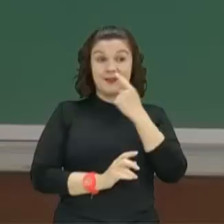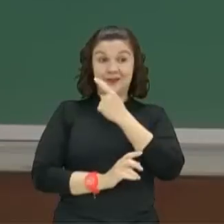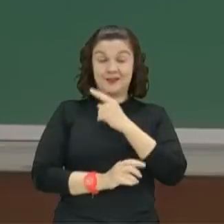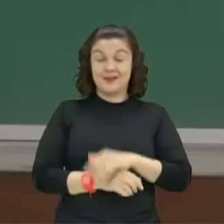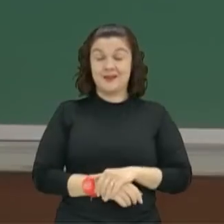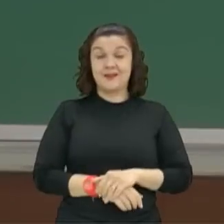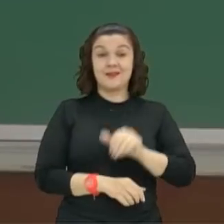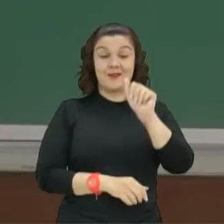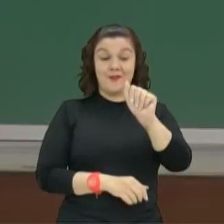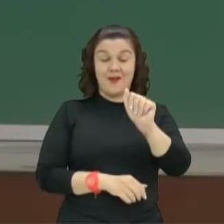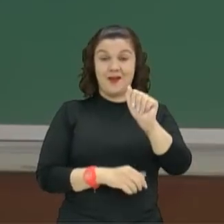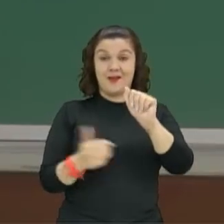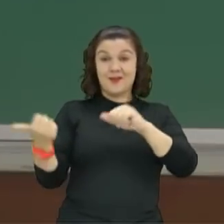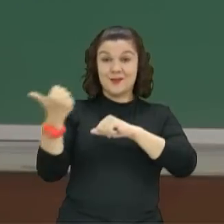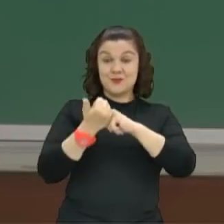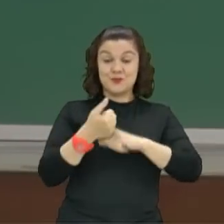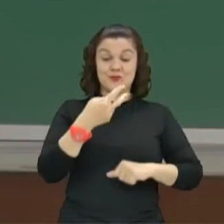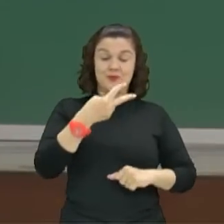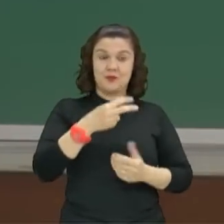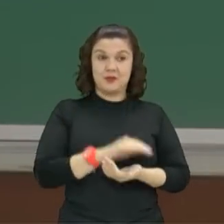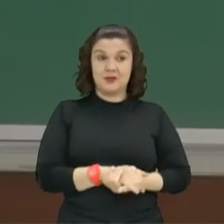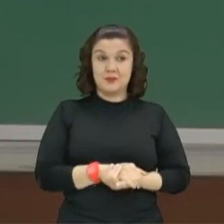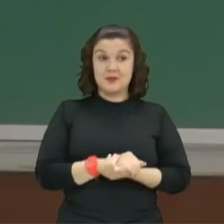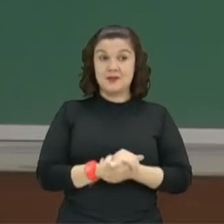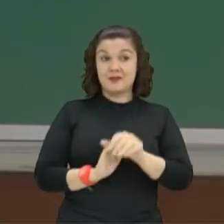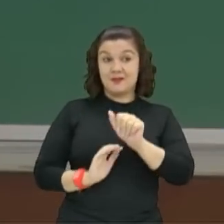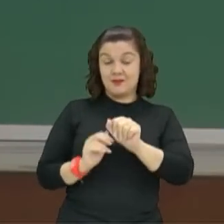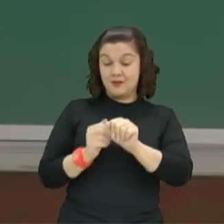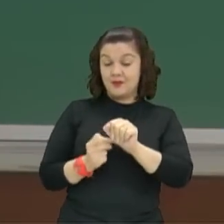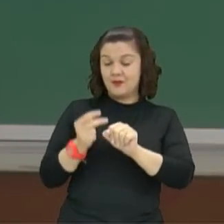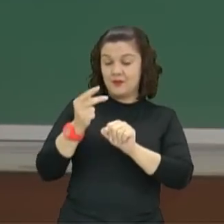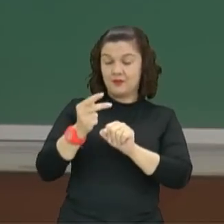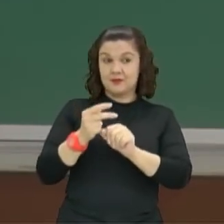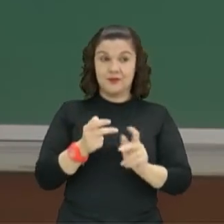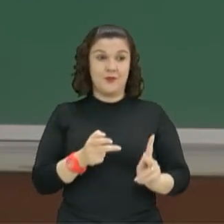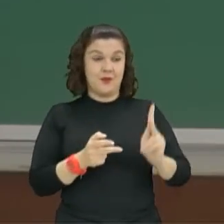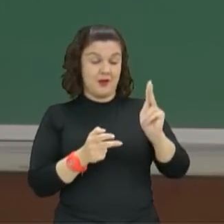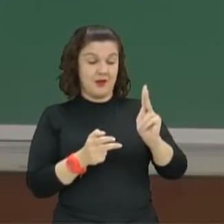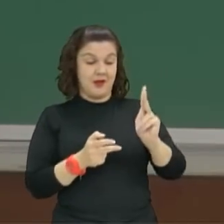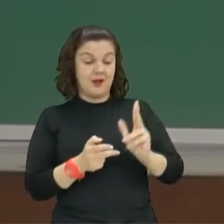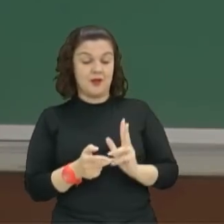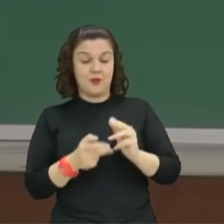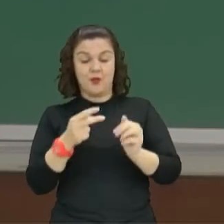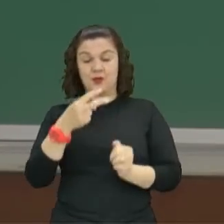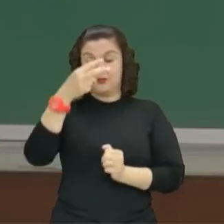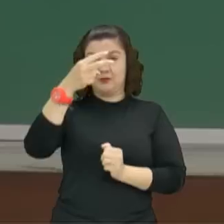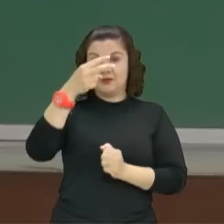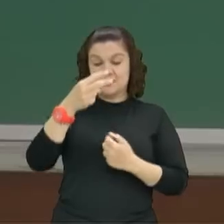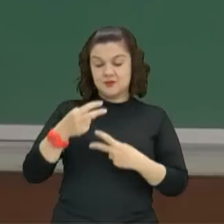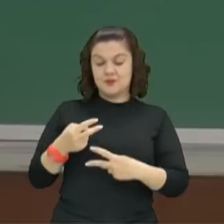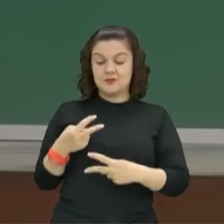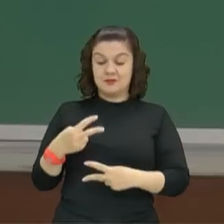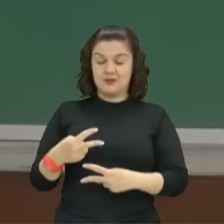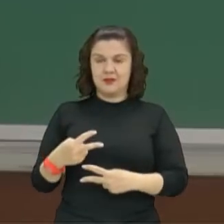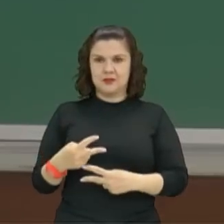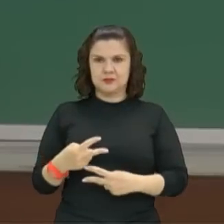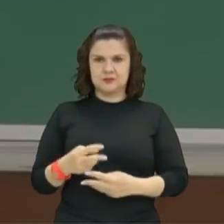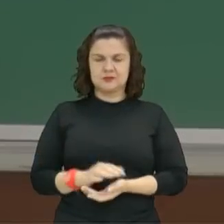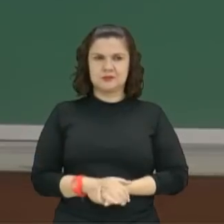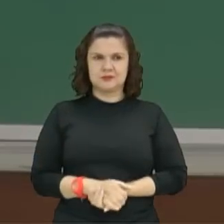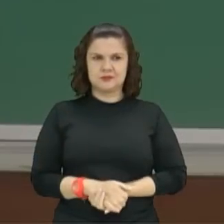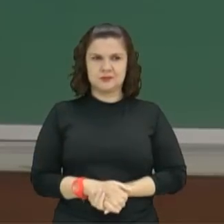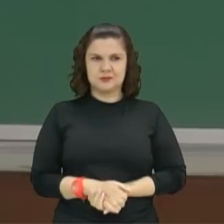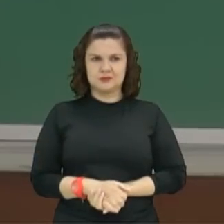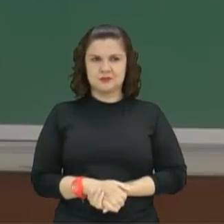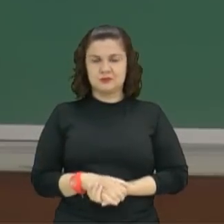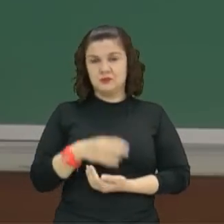no lugar de A eu coloco 2, só que está ao quadrado. Então ficou, ó, K igual 2 sobre 2 elevado ao quadrado. O que eu vou ter?